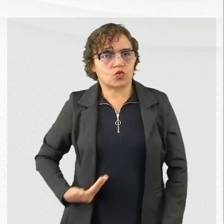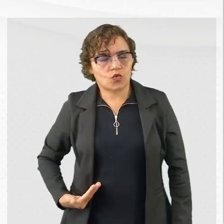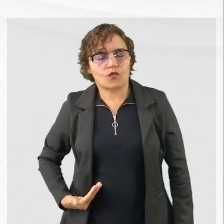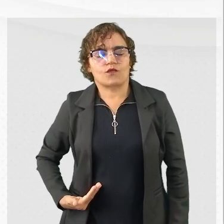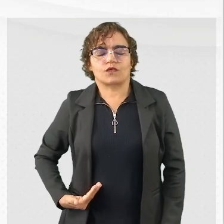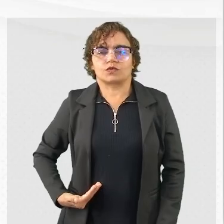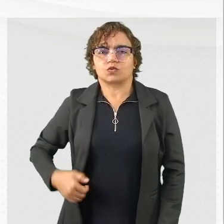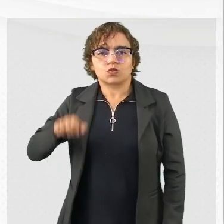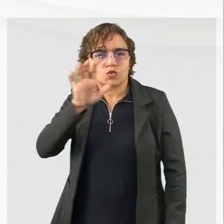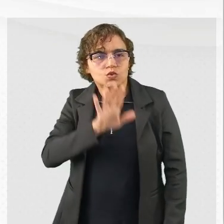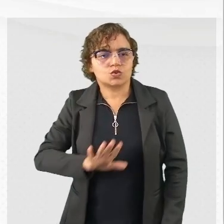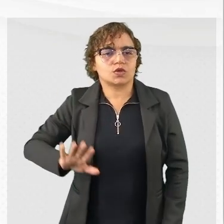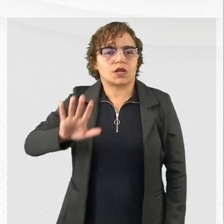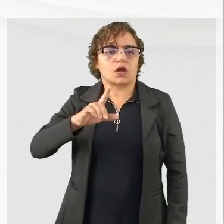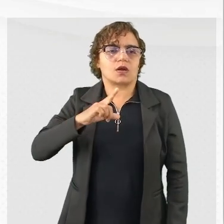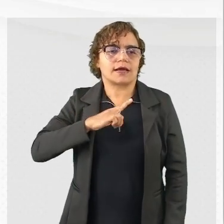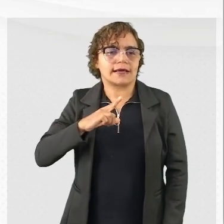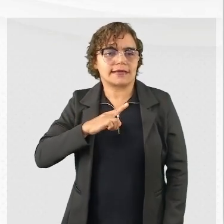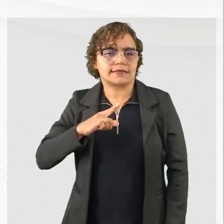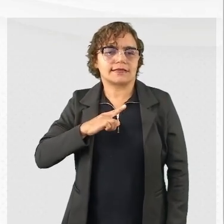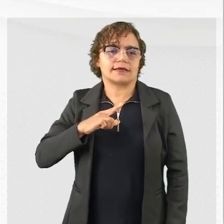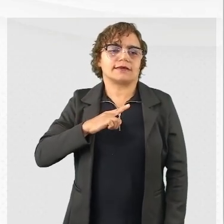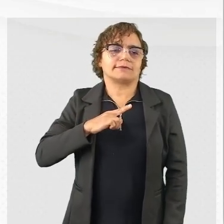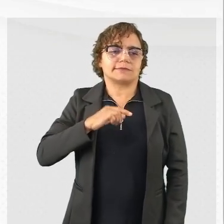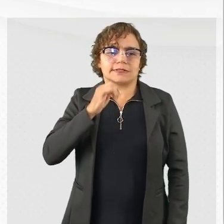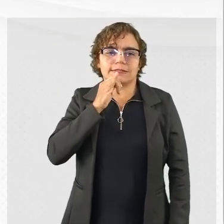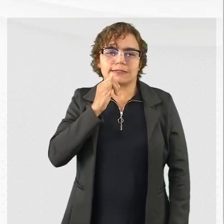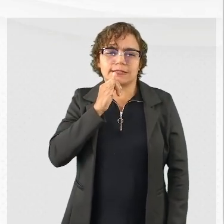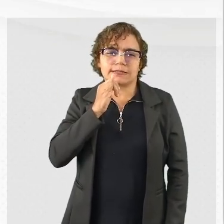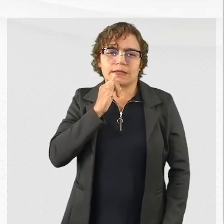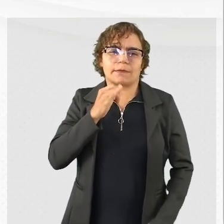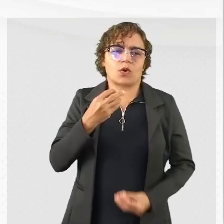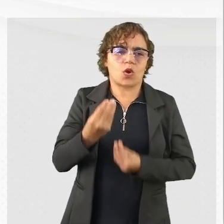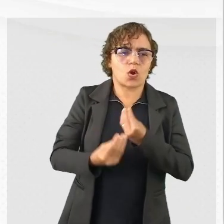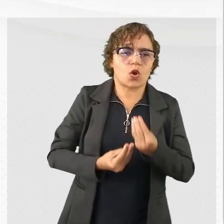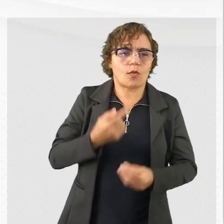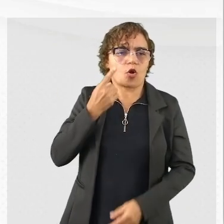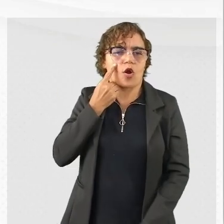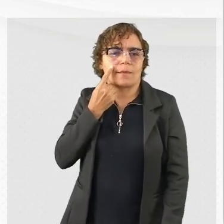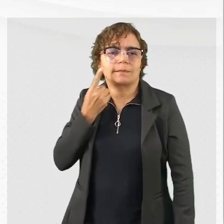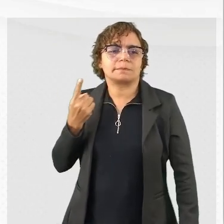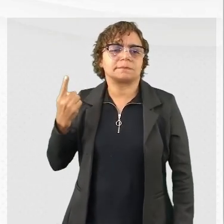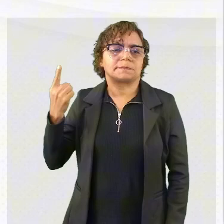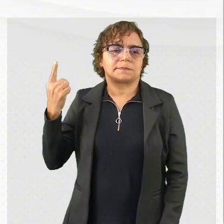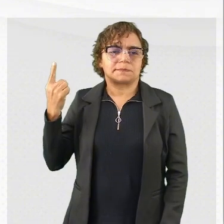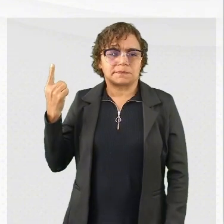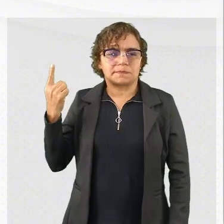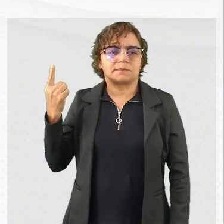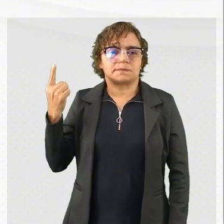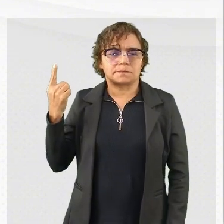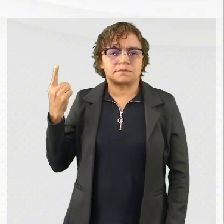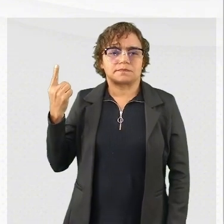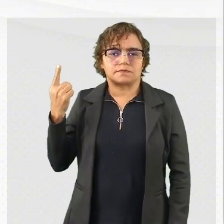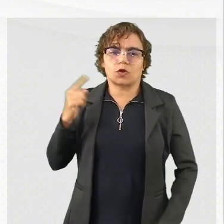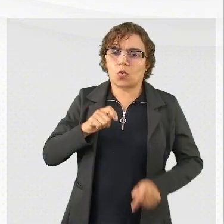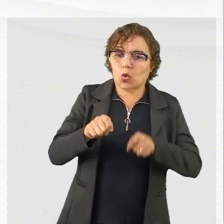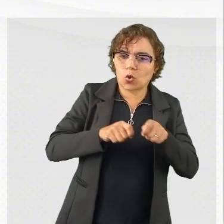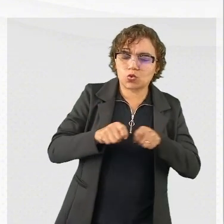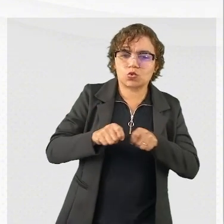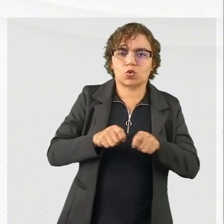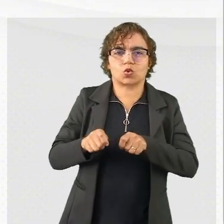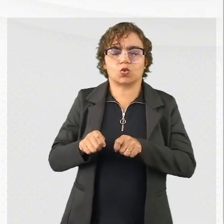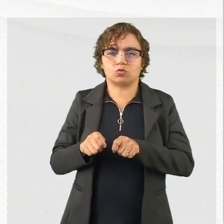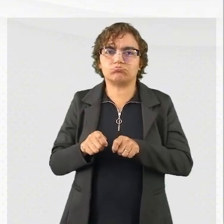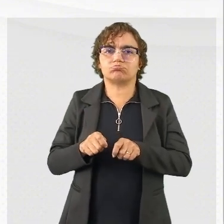engenhos, reforçar o controle social, né, sobre os indígenas, combater ao comércio ilegal e o aumento